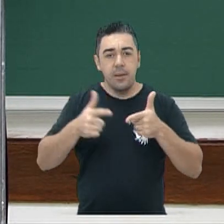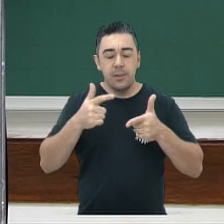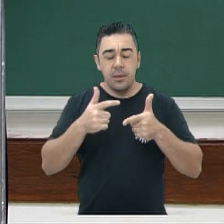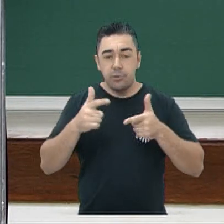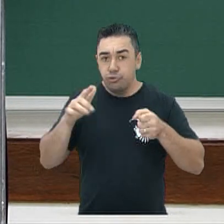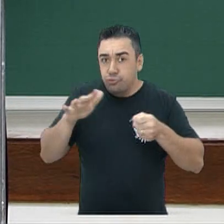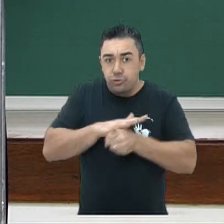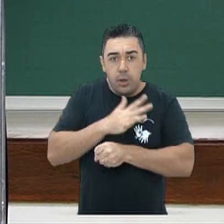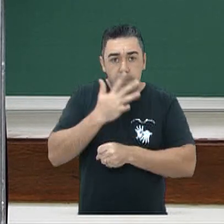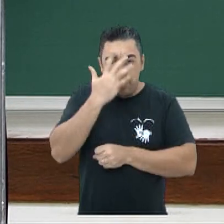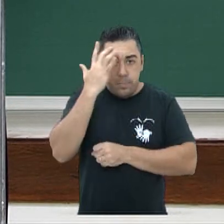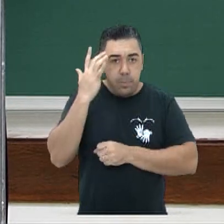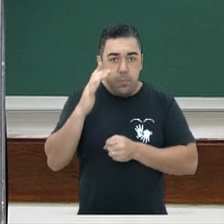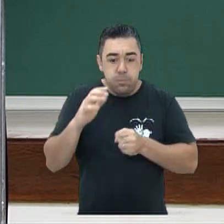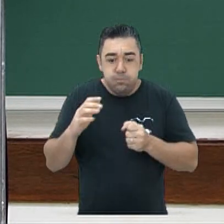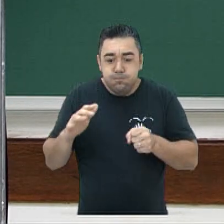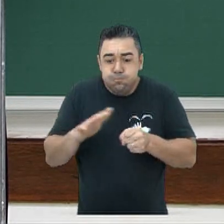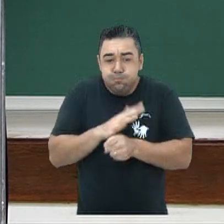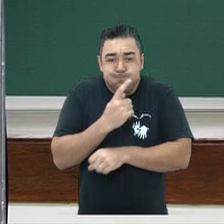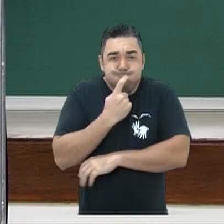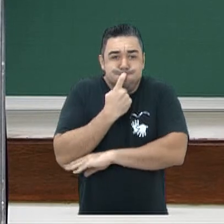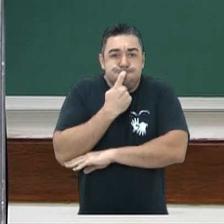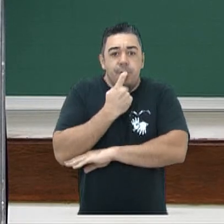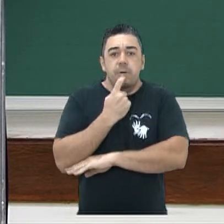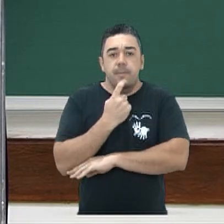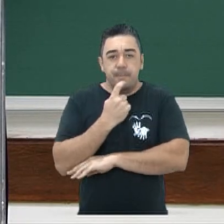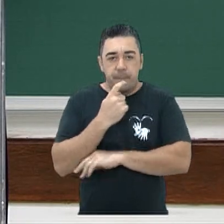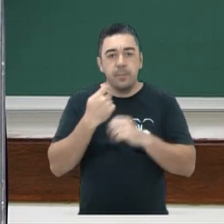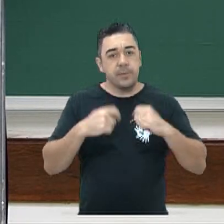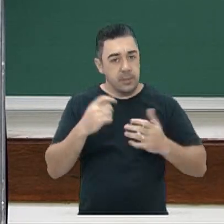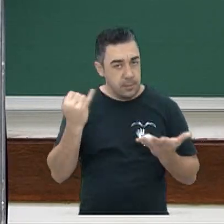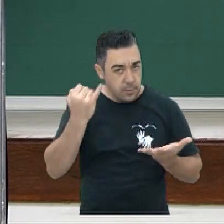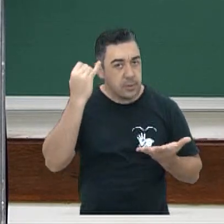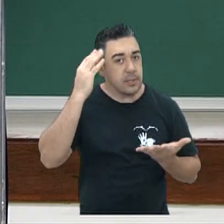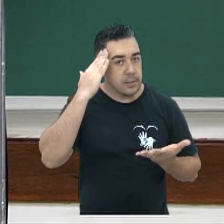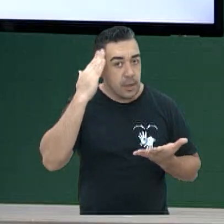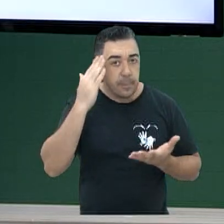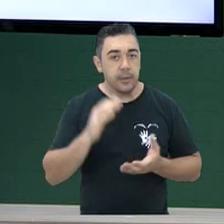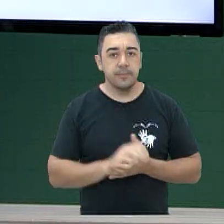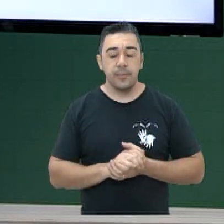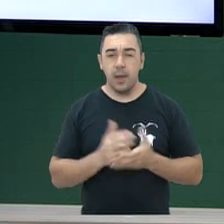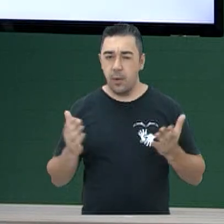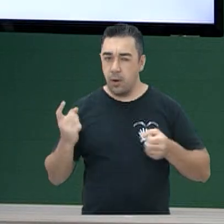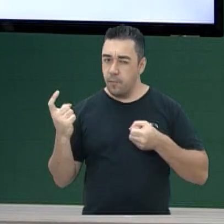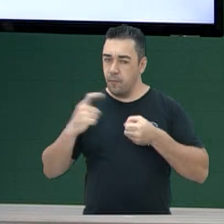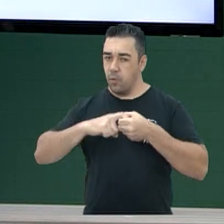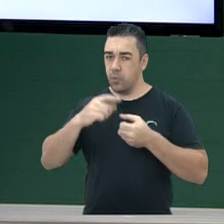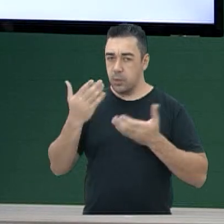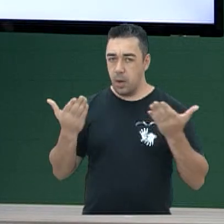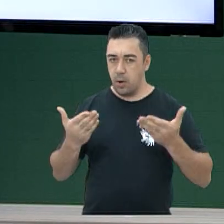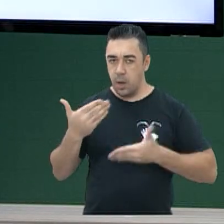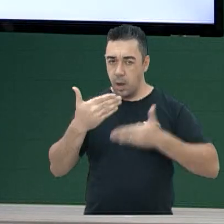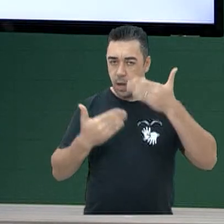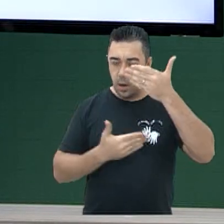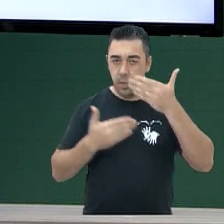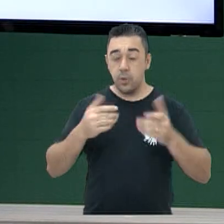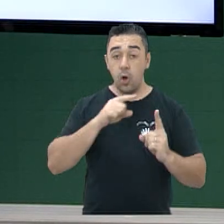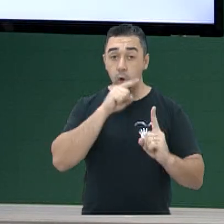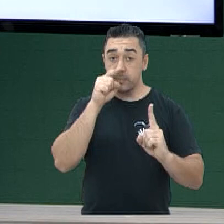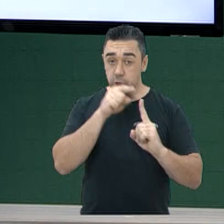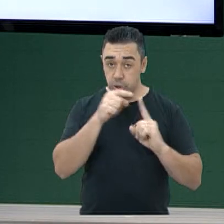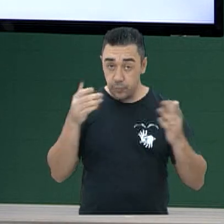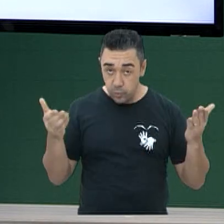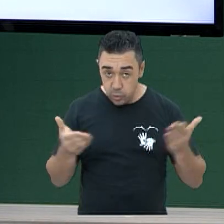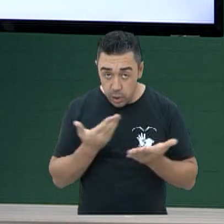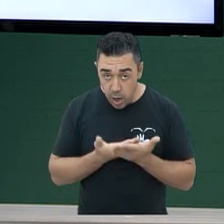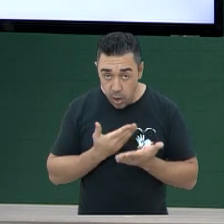mal estruturado fisicamente. Tá? Então, é importante a gente entender isso. Então, voltando aqui aos slides, né? Outro objetivo da nossa aula